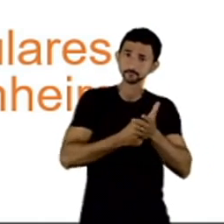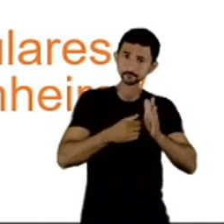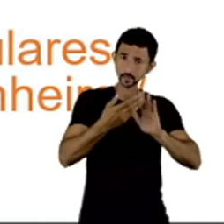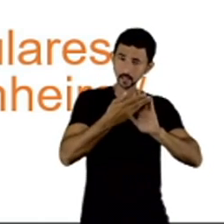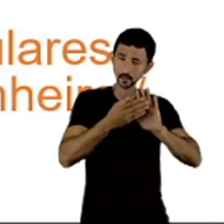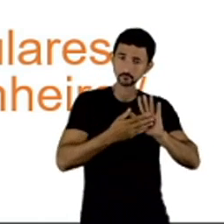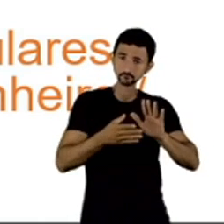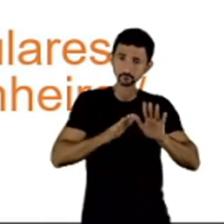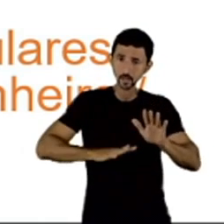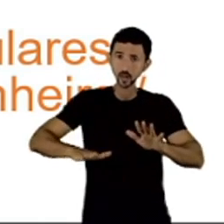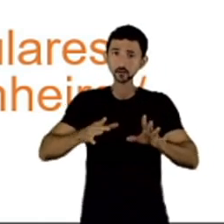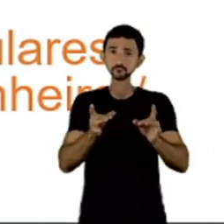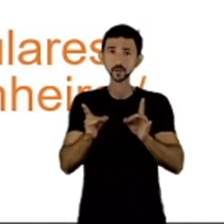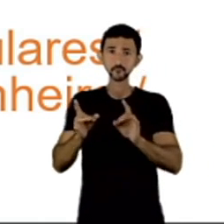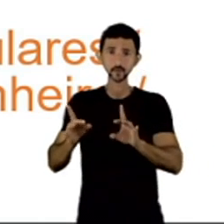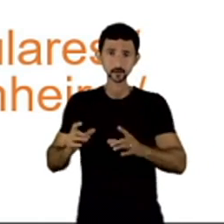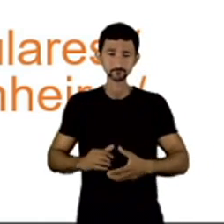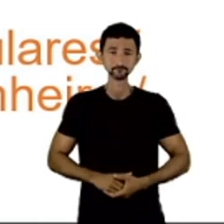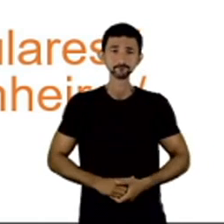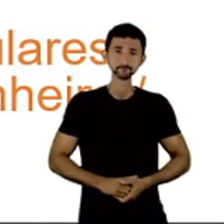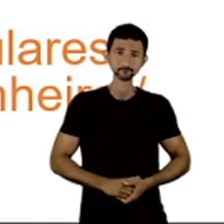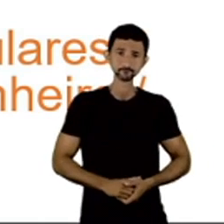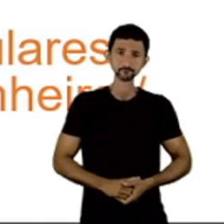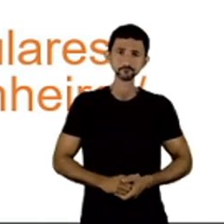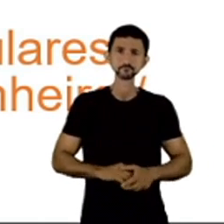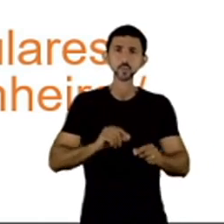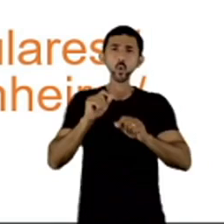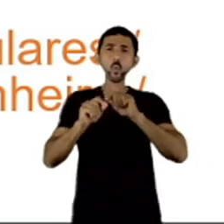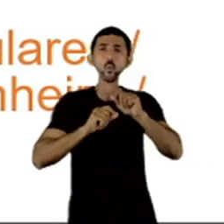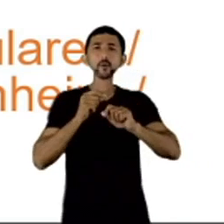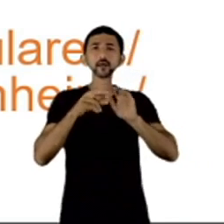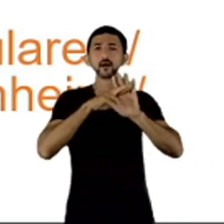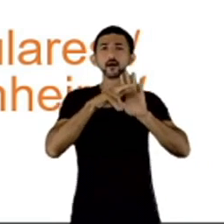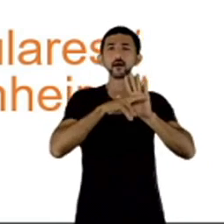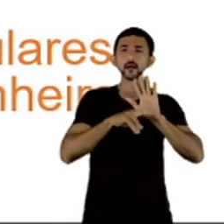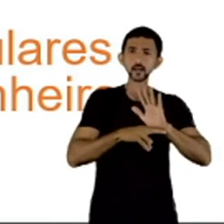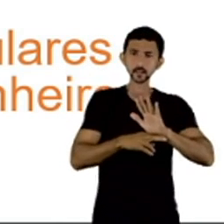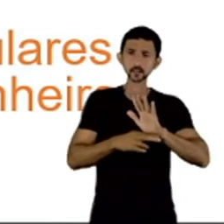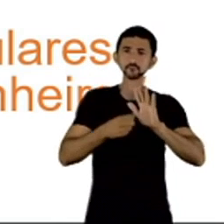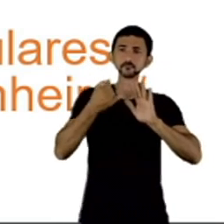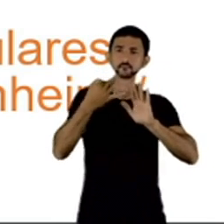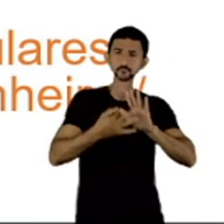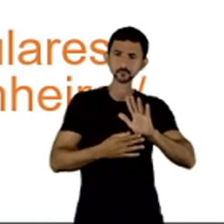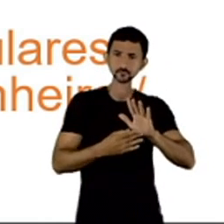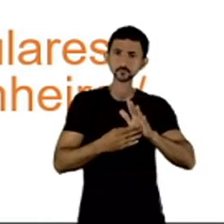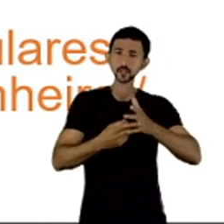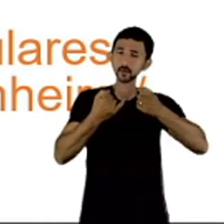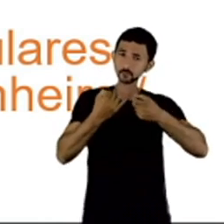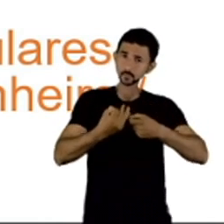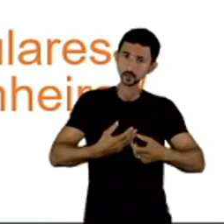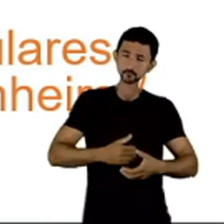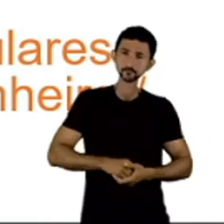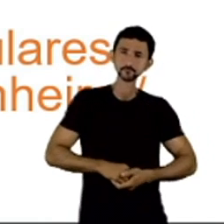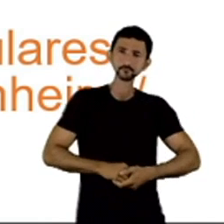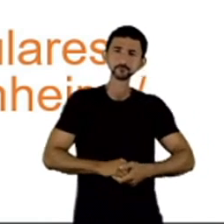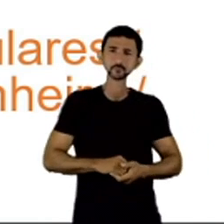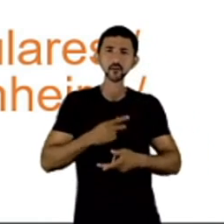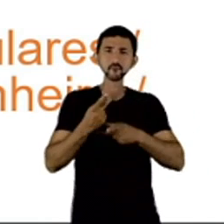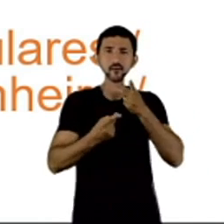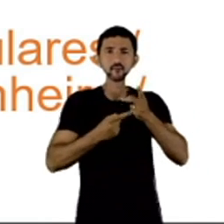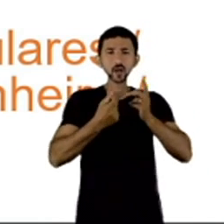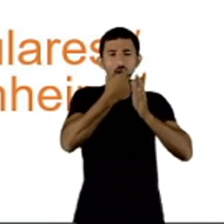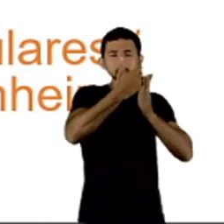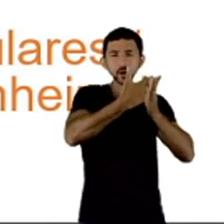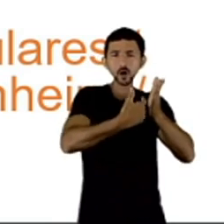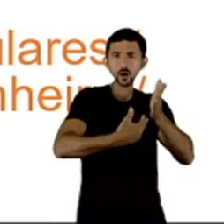pelo mercado de obras de arte. E quais são essas regras? A reportagem vai te dizer, vai te falar, vai